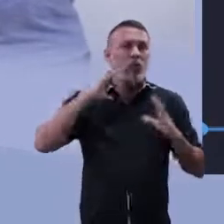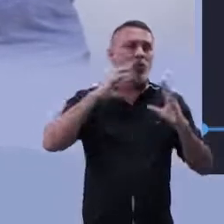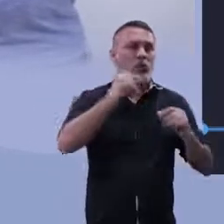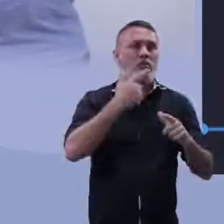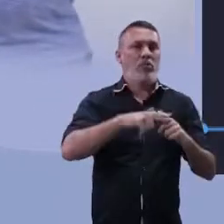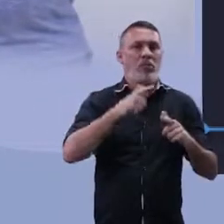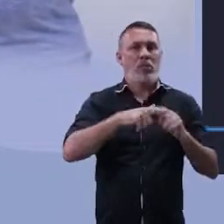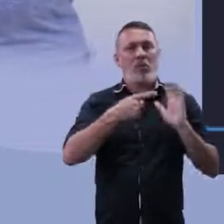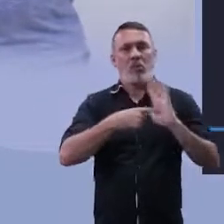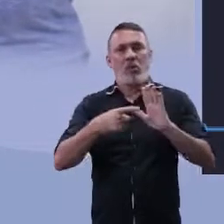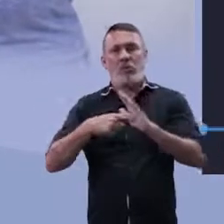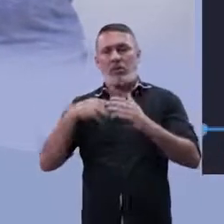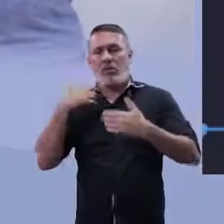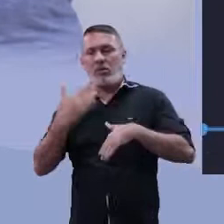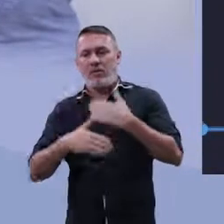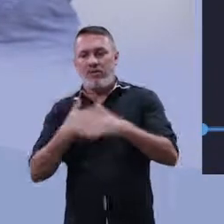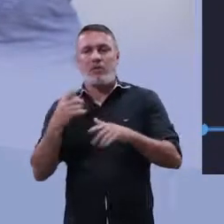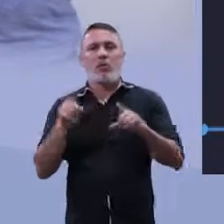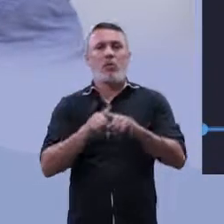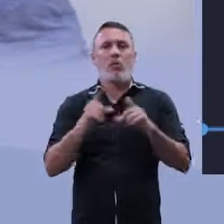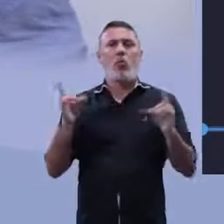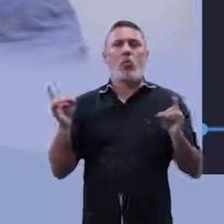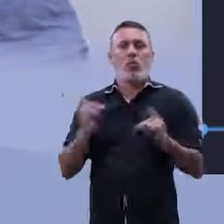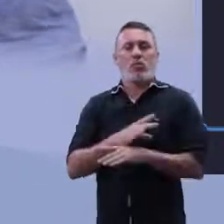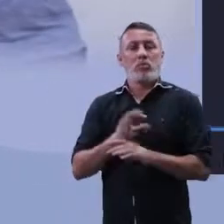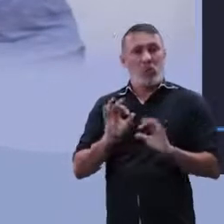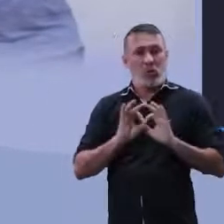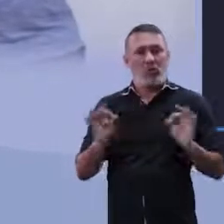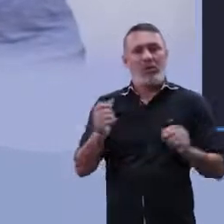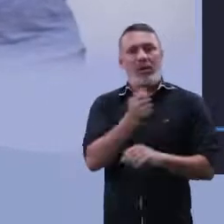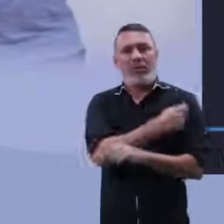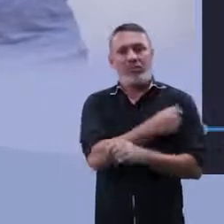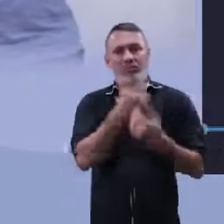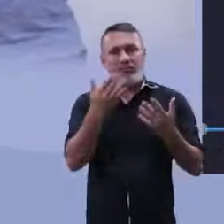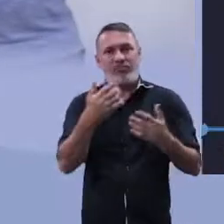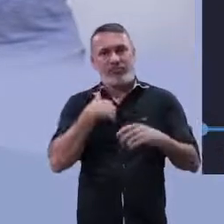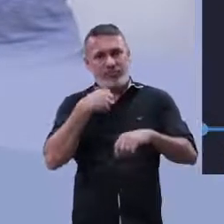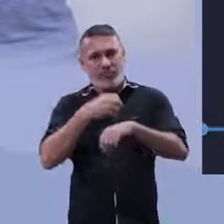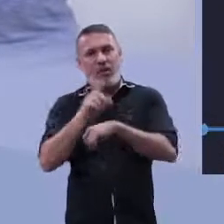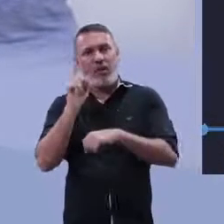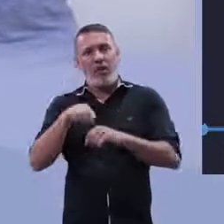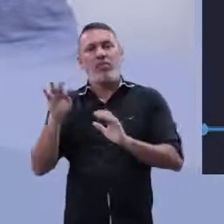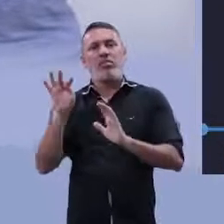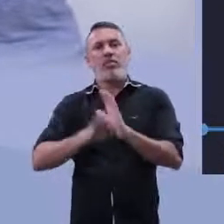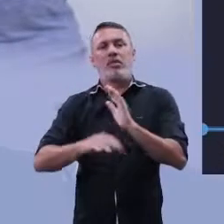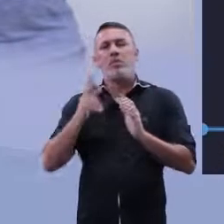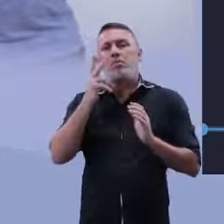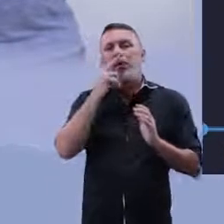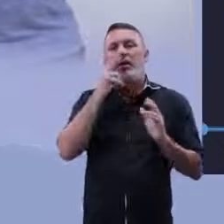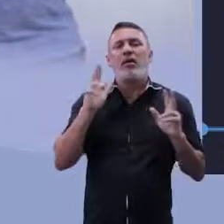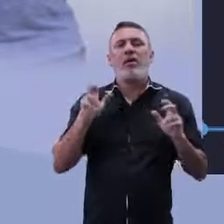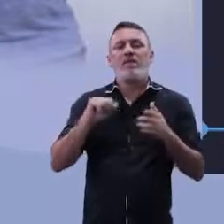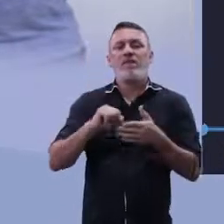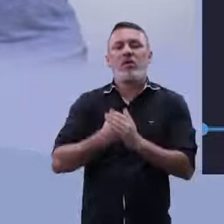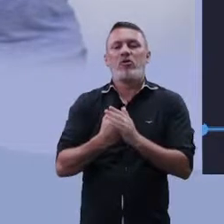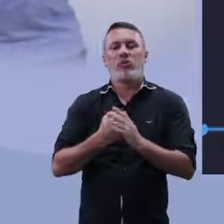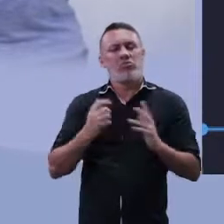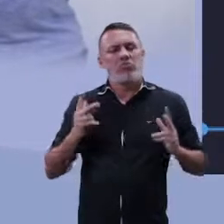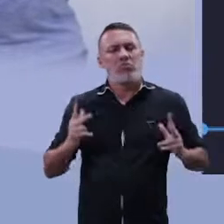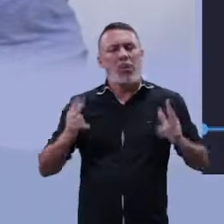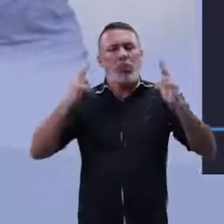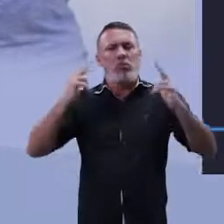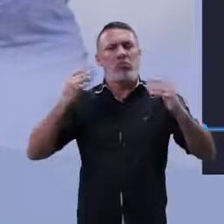todos os problemas apresentados na introdução, no desenvolvimento e na conclusão. Então, meu aluno, é isso que eu falo que é um texto fechado, um texto que ele consegue